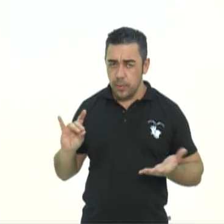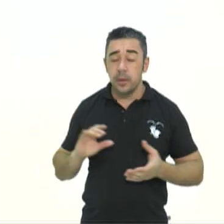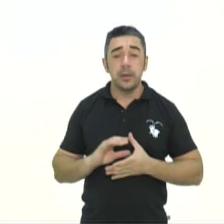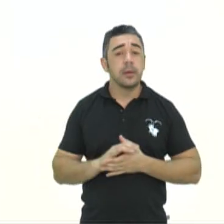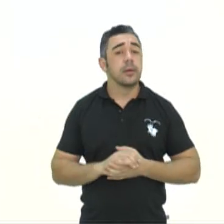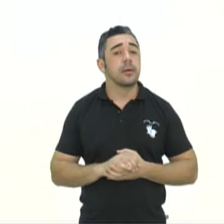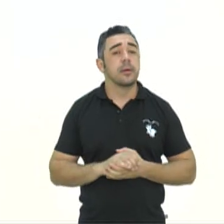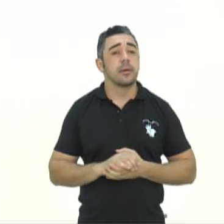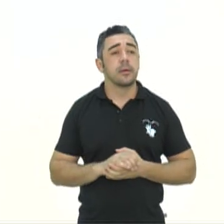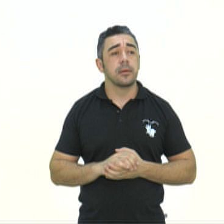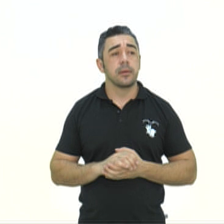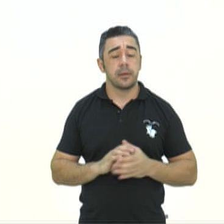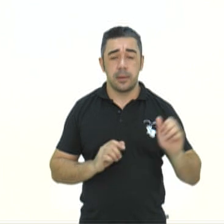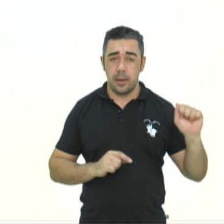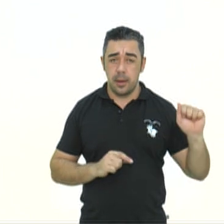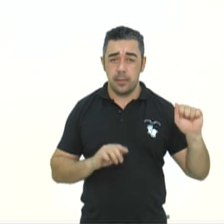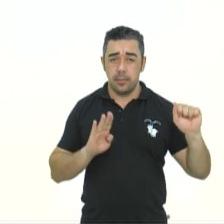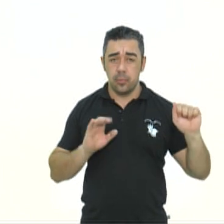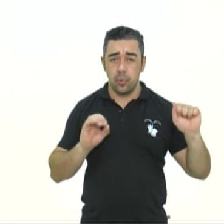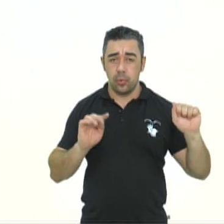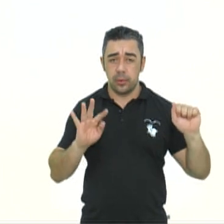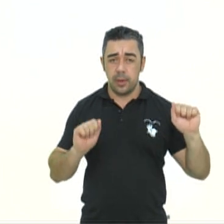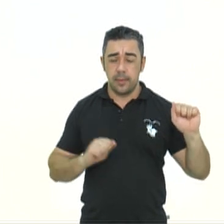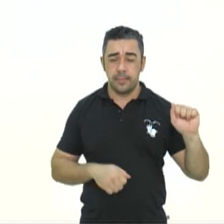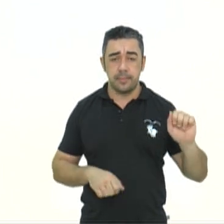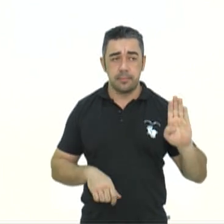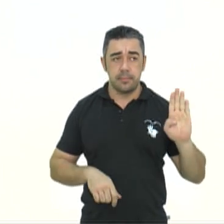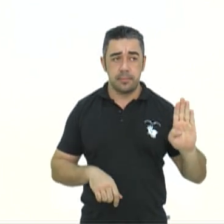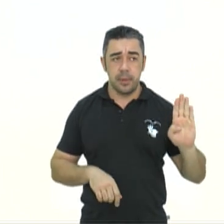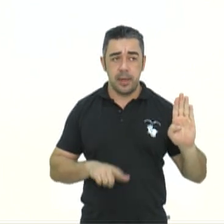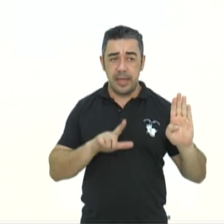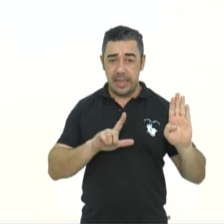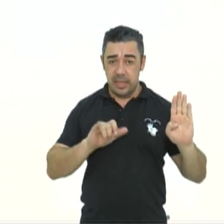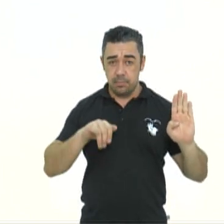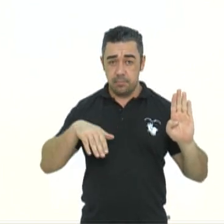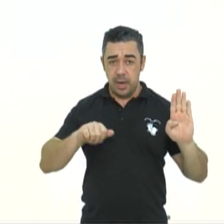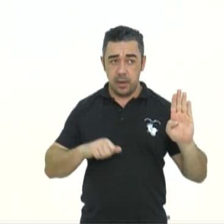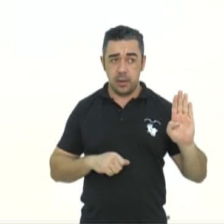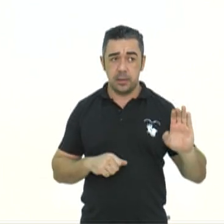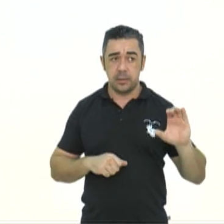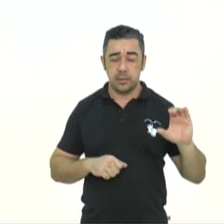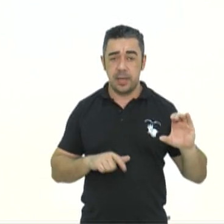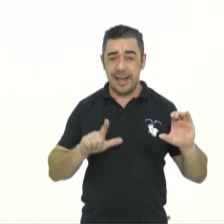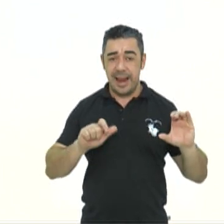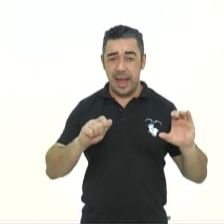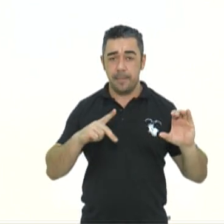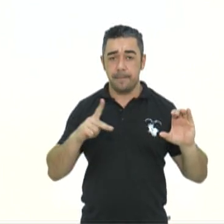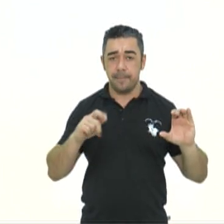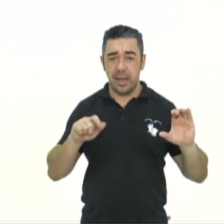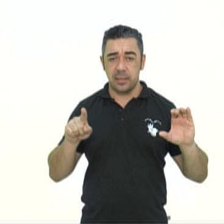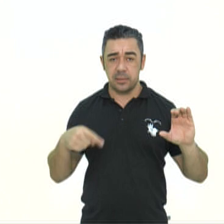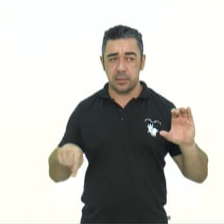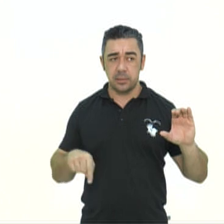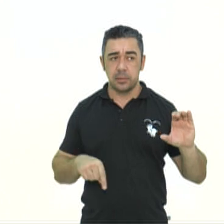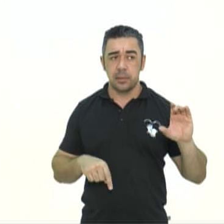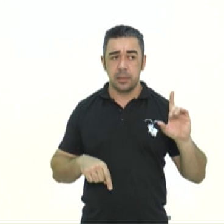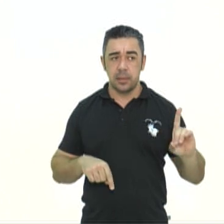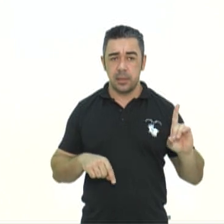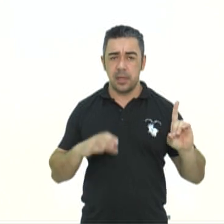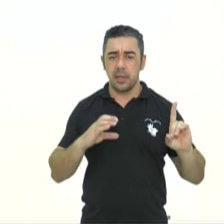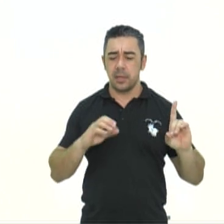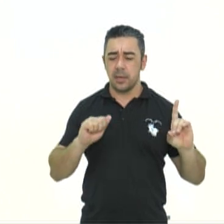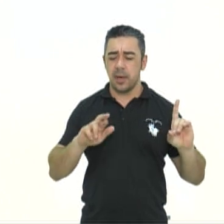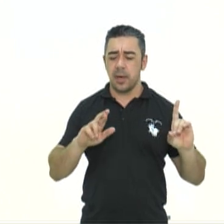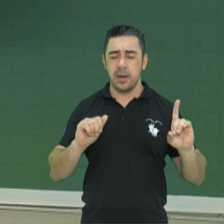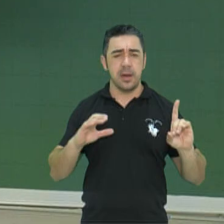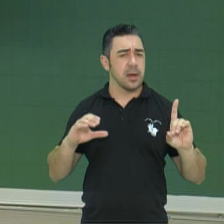Colômbia? Letra A, é Bogotá. B, Lima. C, La Paz. Ou será